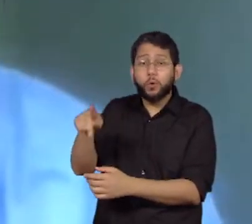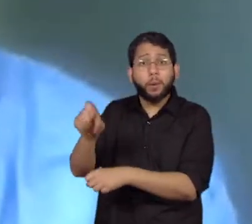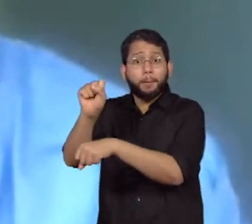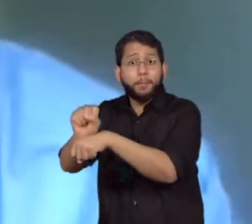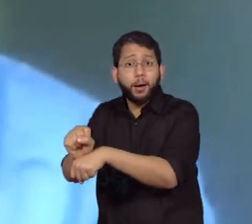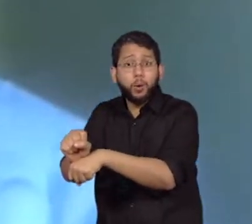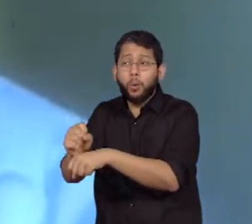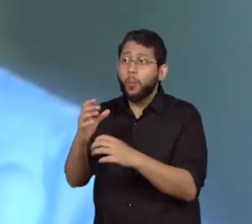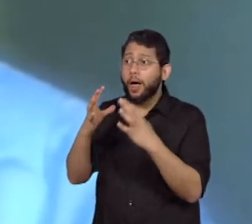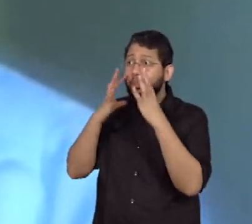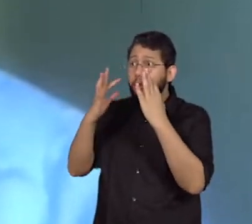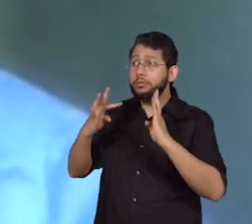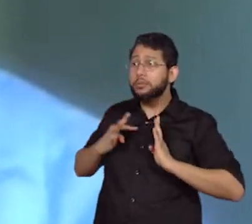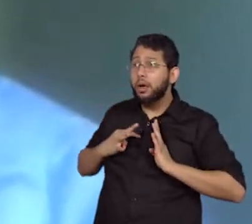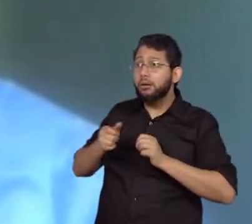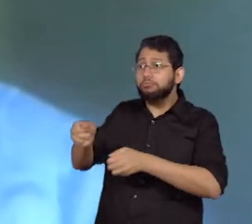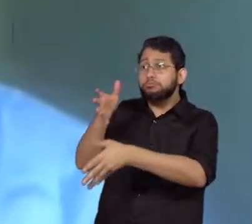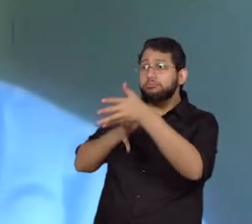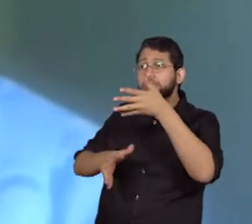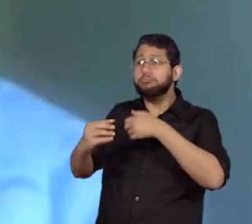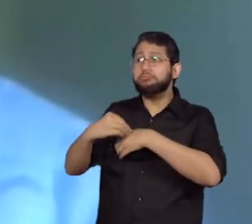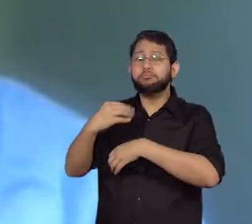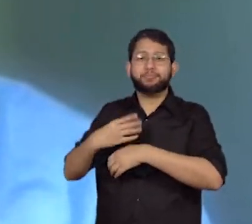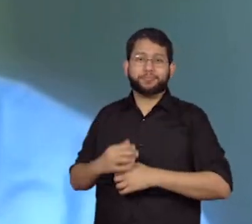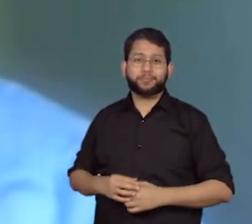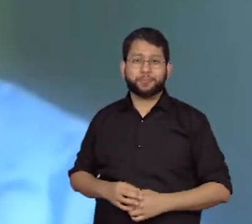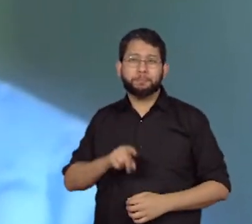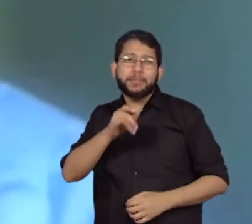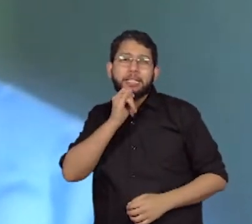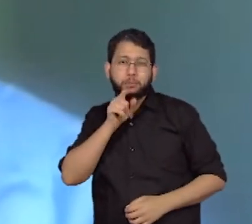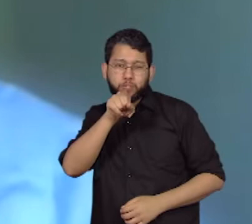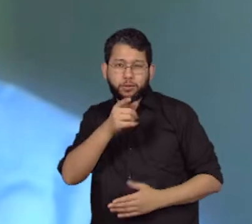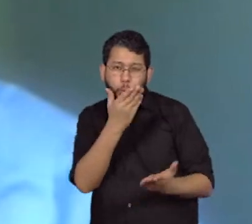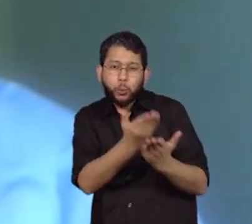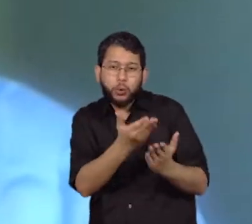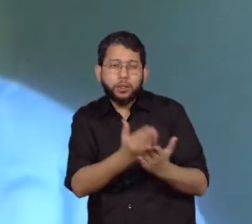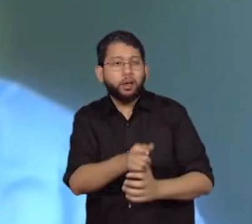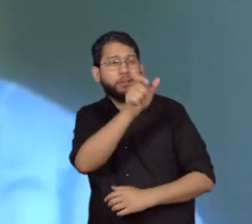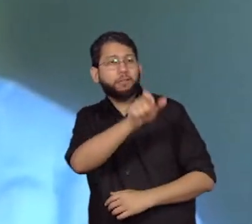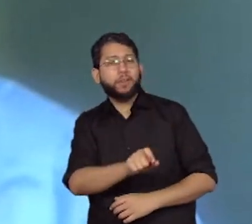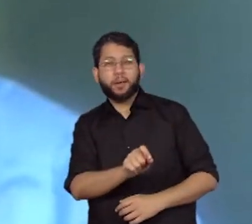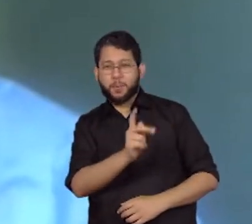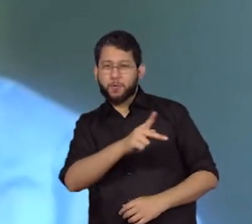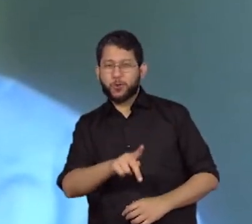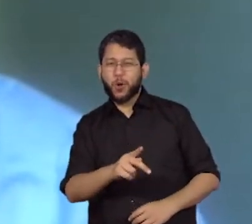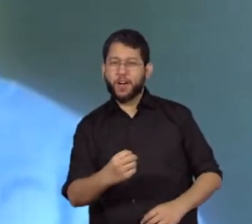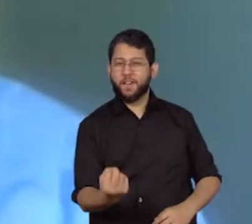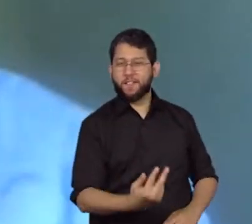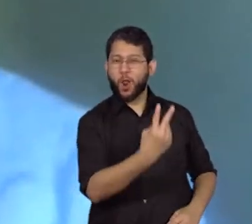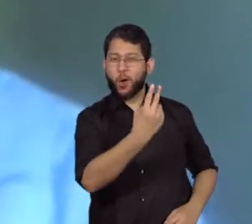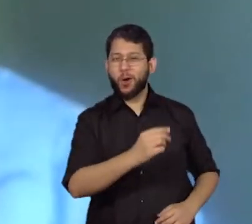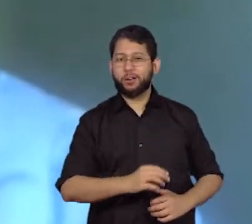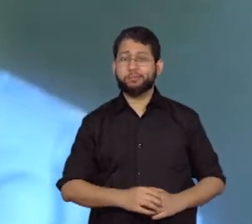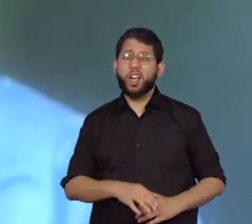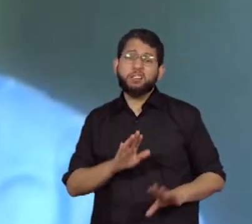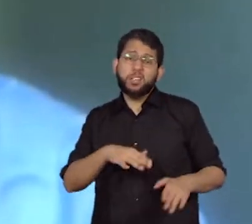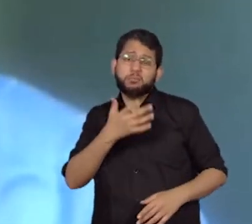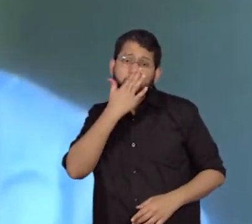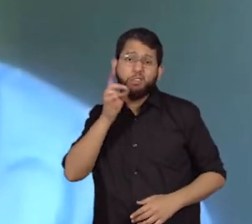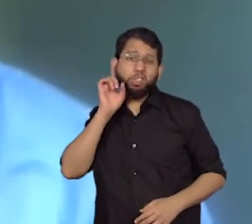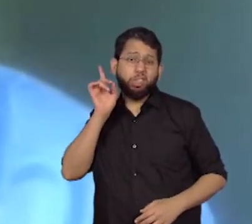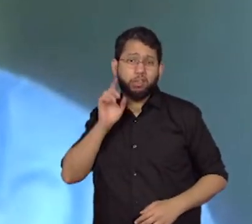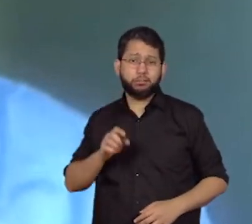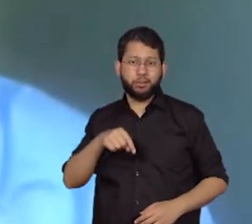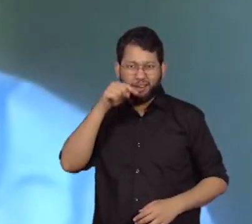é difícil a gente perceber o valor do professor quando a gente está na escola, tá? Mas, assim, não é fácil ser professor